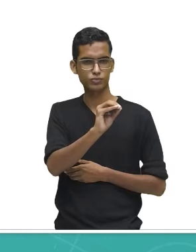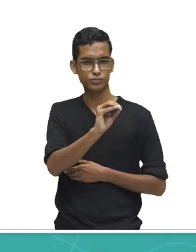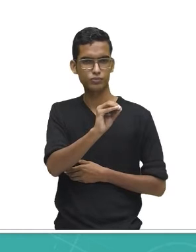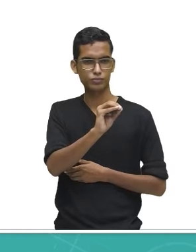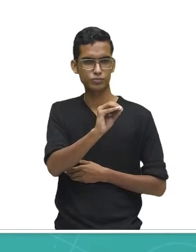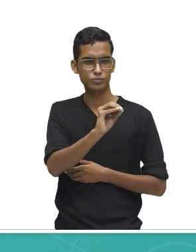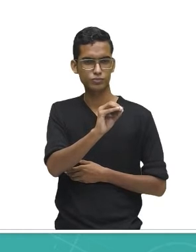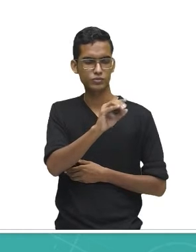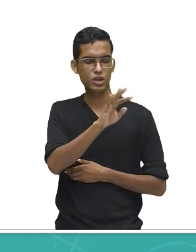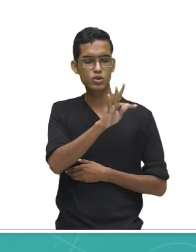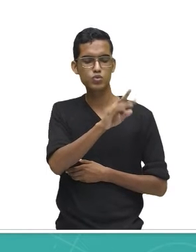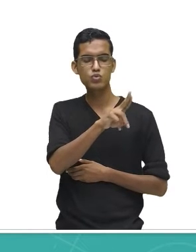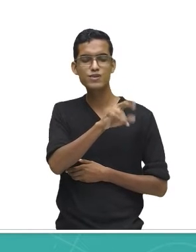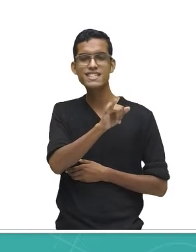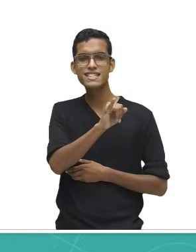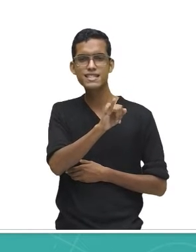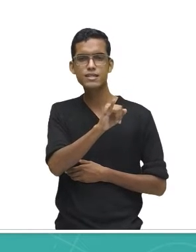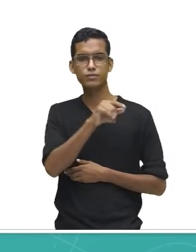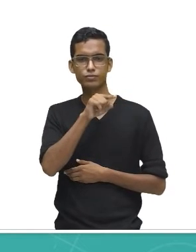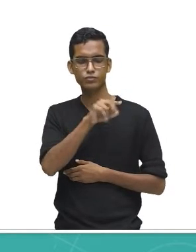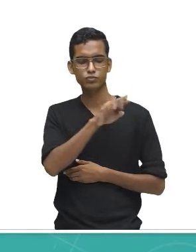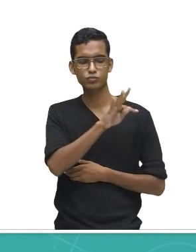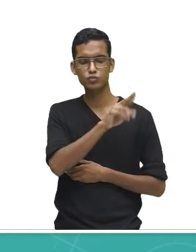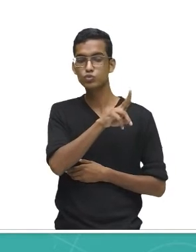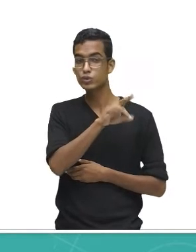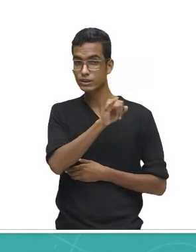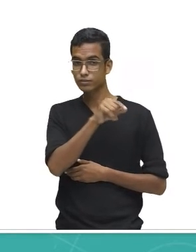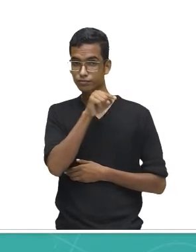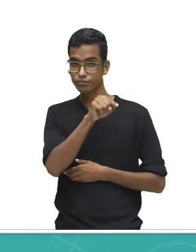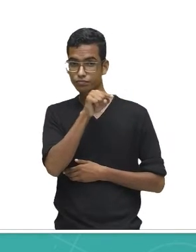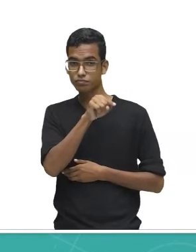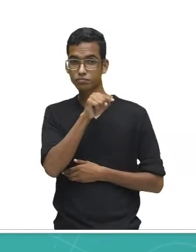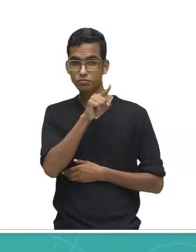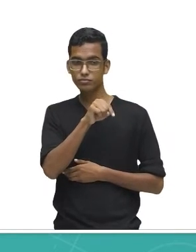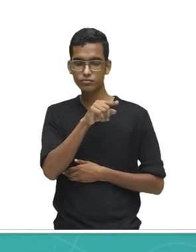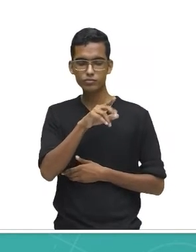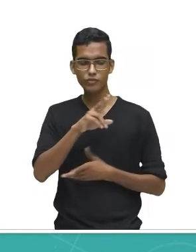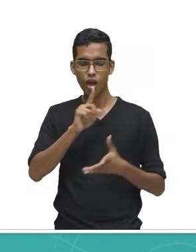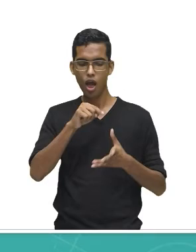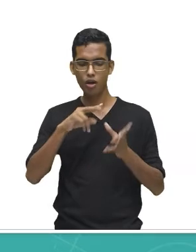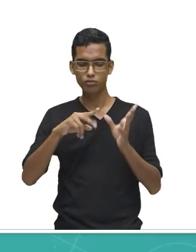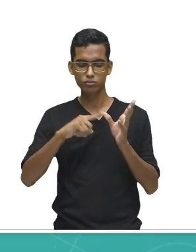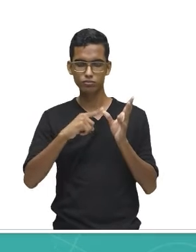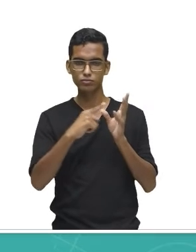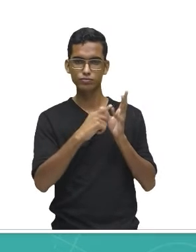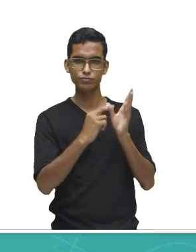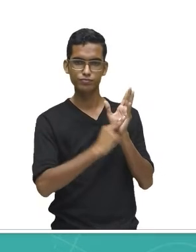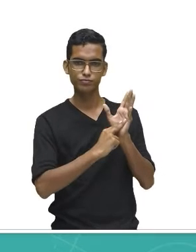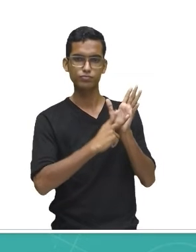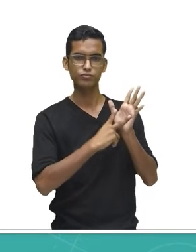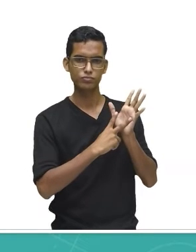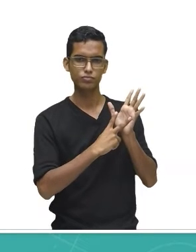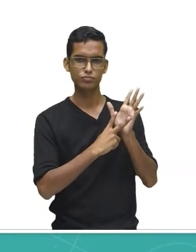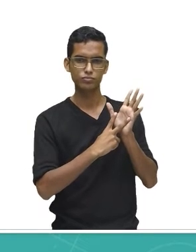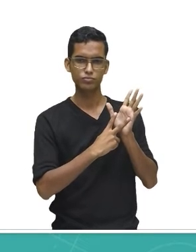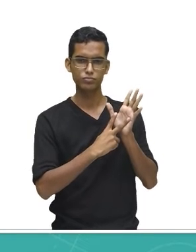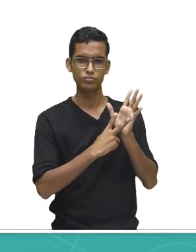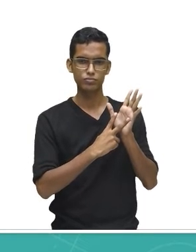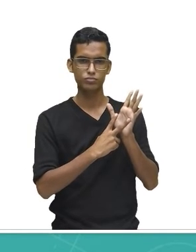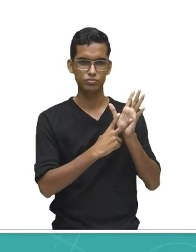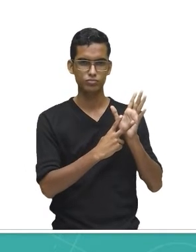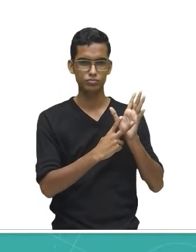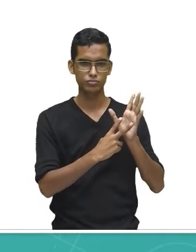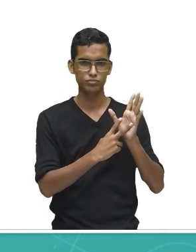um acento aí, né? Gratuito é o hiato, ele teria que separar. Aí nós temos